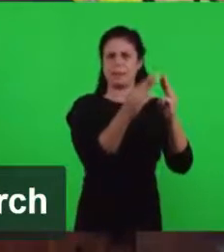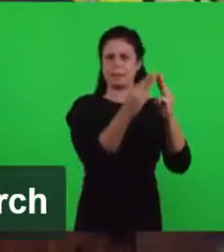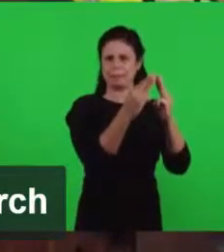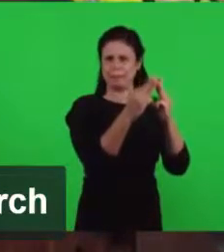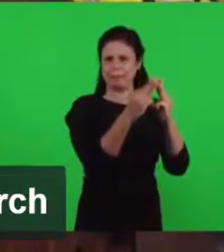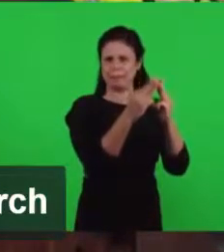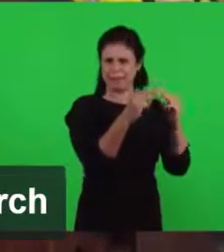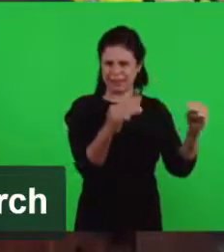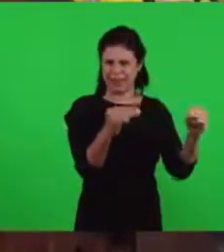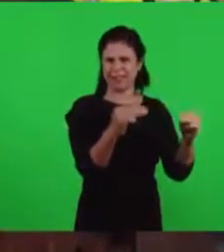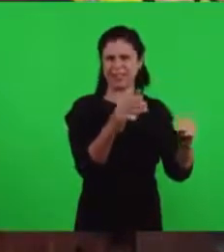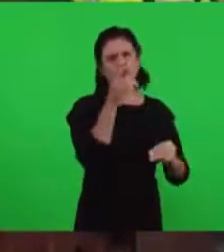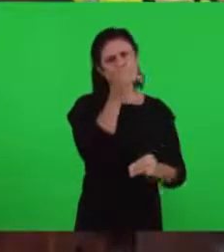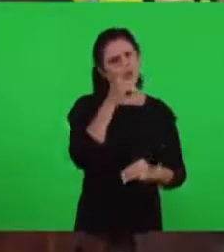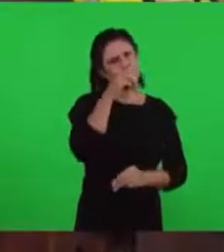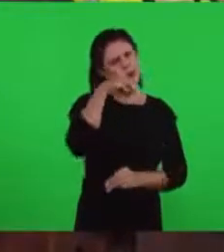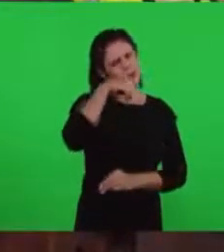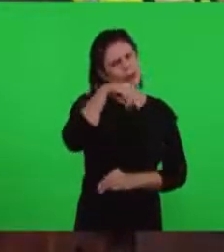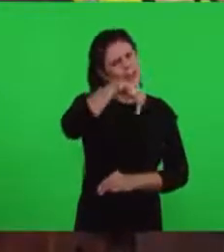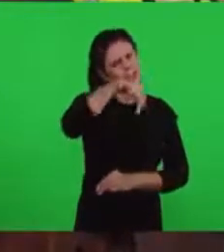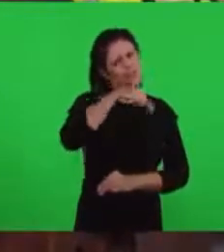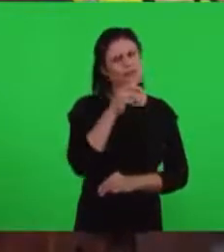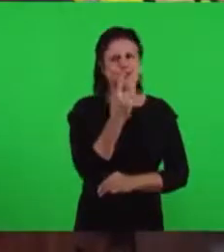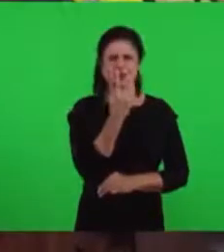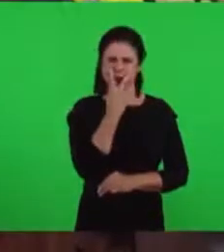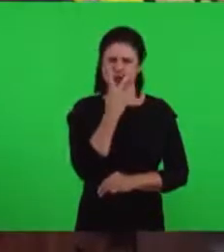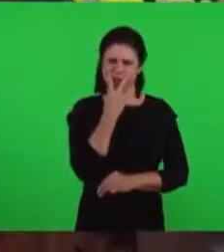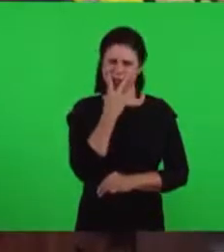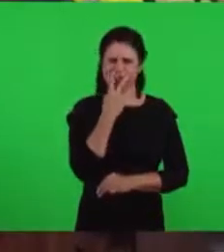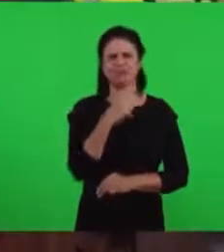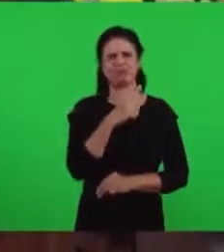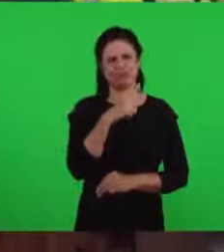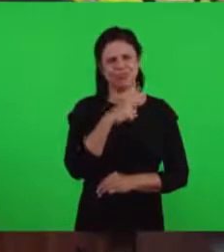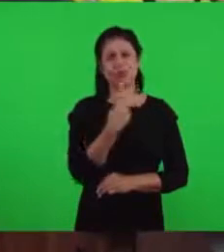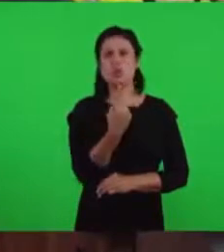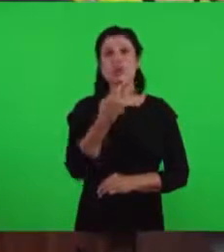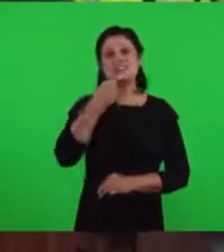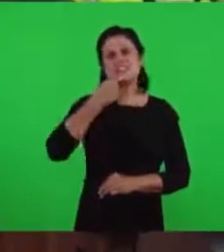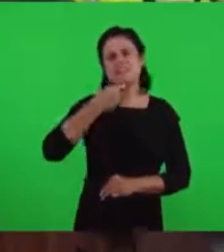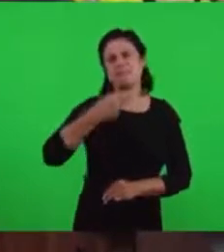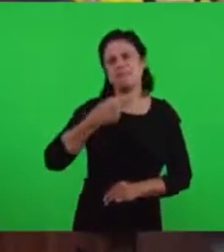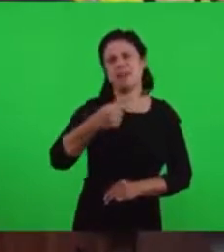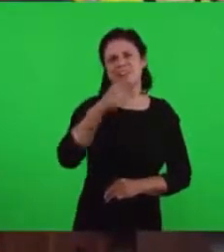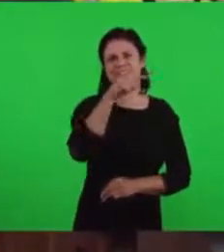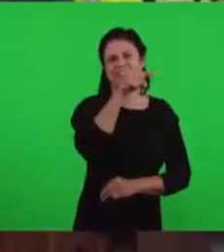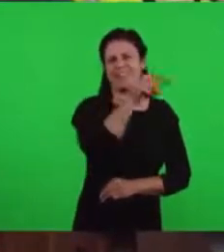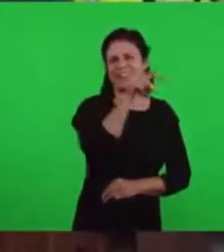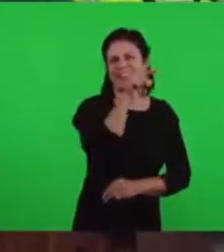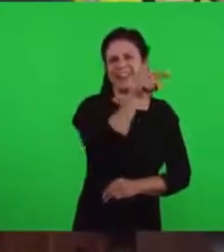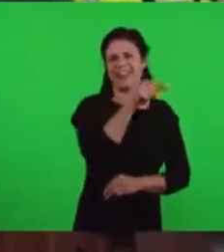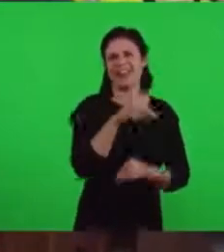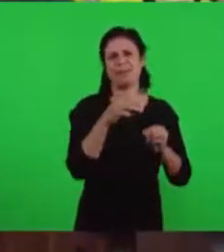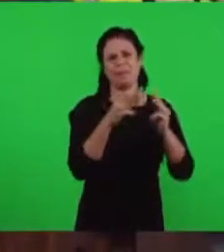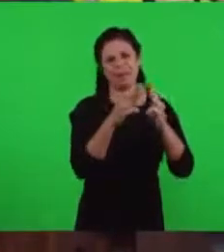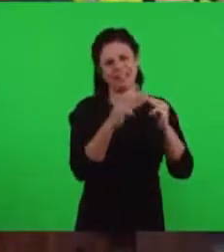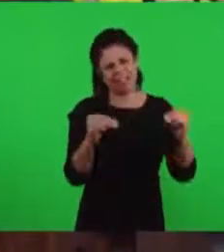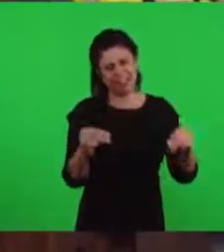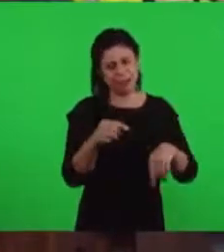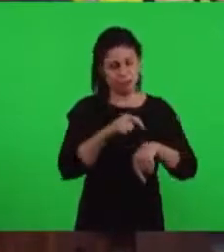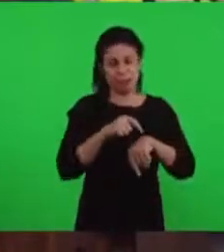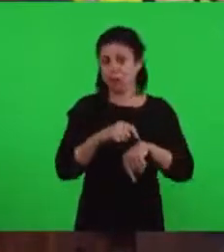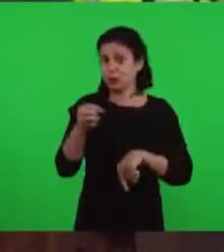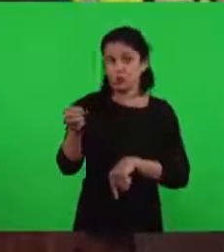da igreja porque se estabeleceu se instalou uma nova era um novo momento